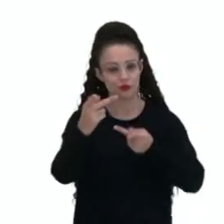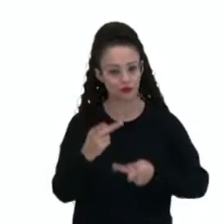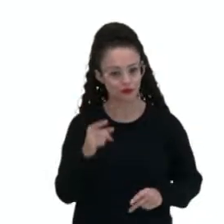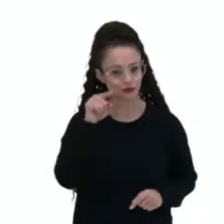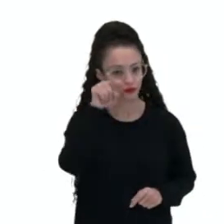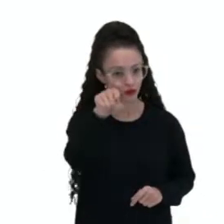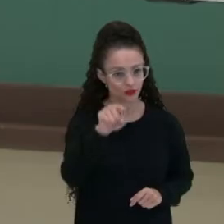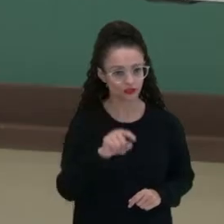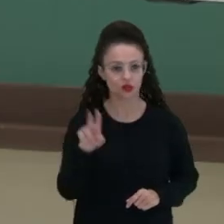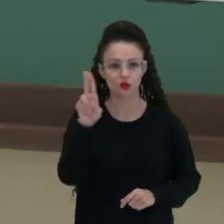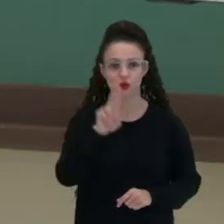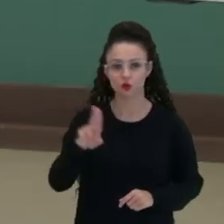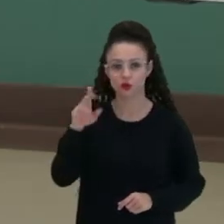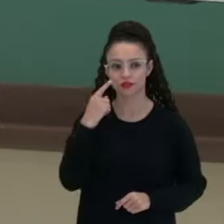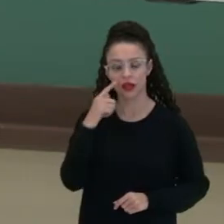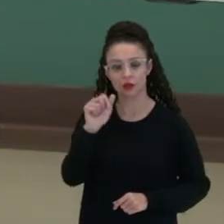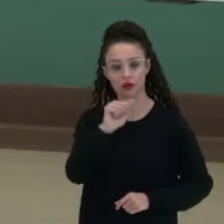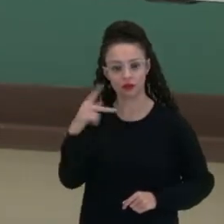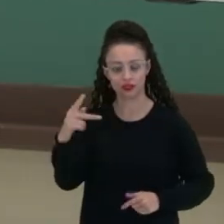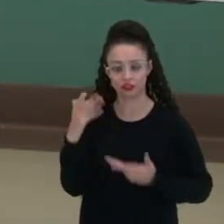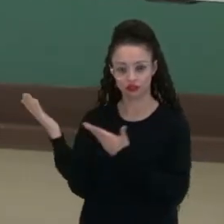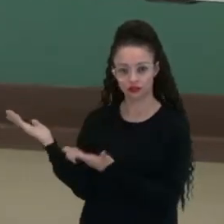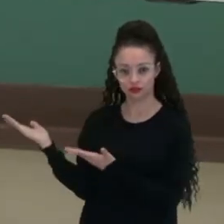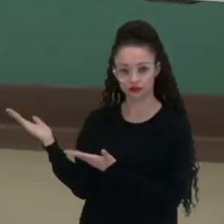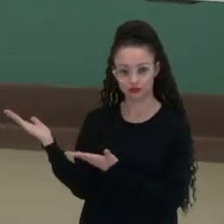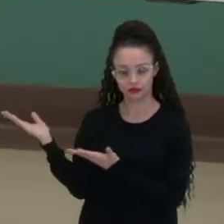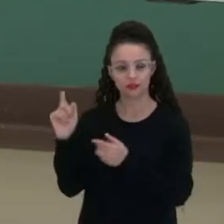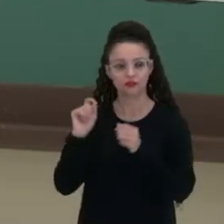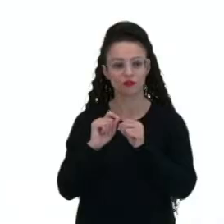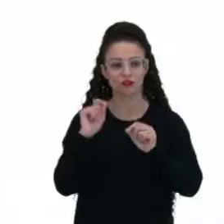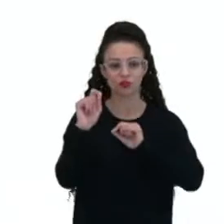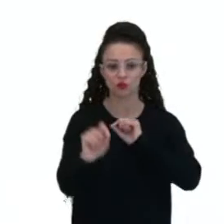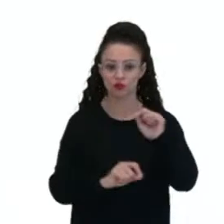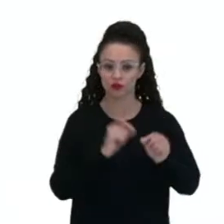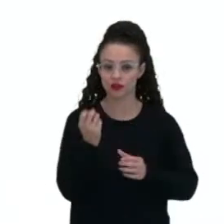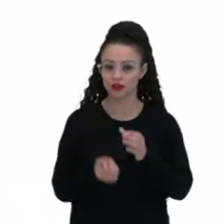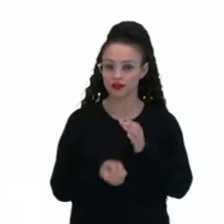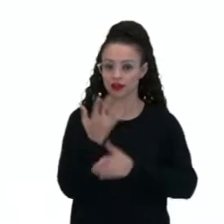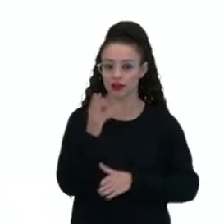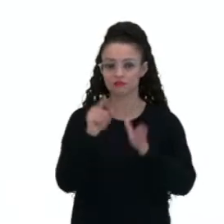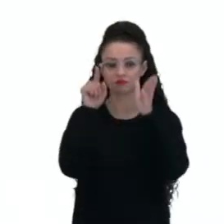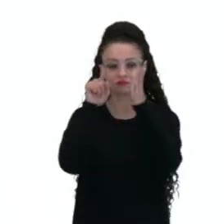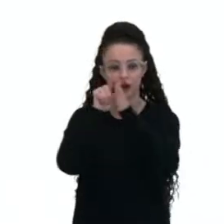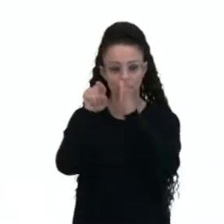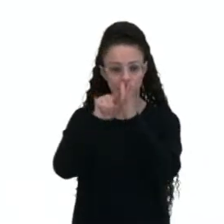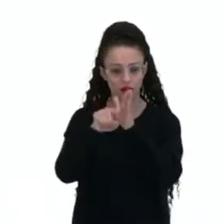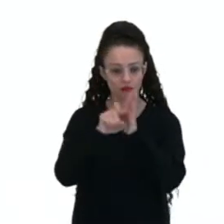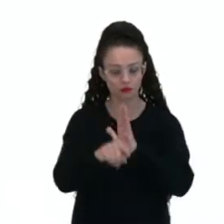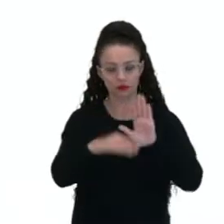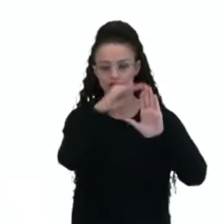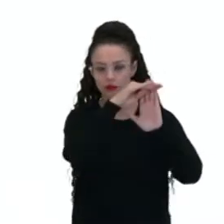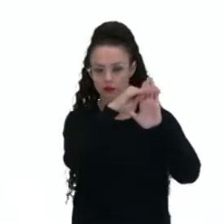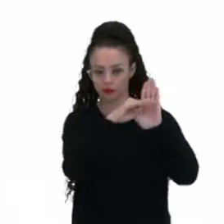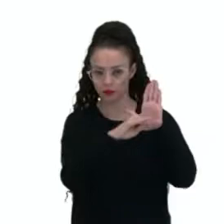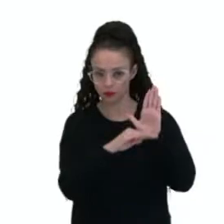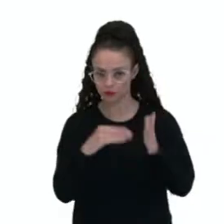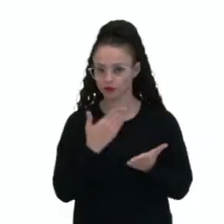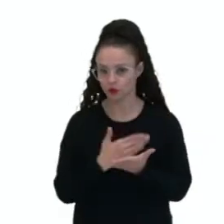a usar o Jamboard ou o Padlet e fazer o quê? Criar as perguntas para esse nosso começo de